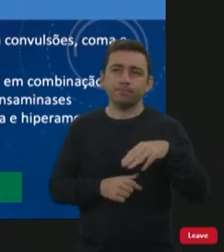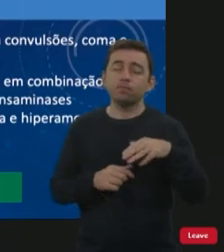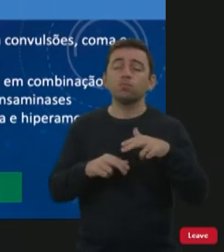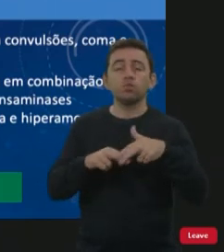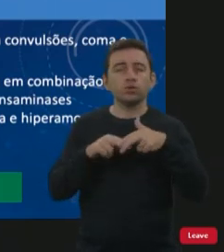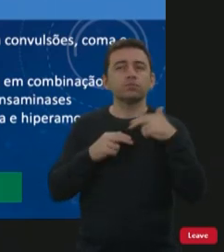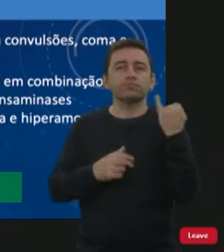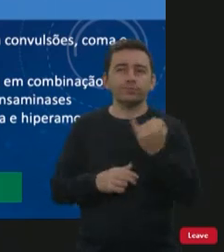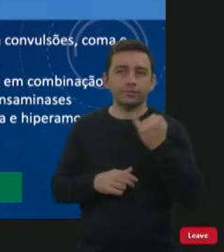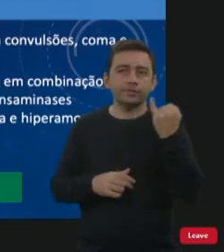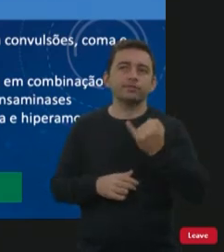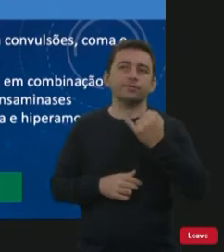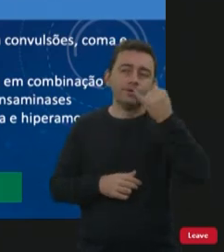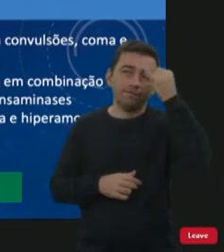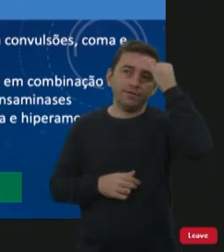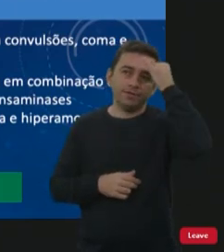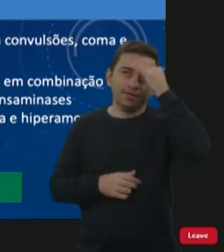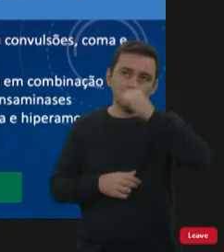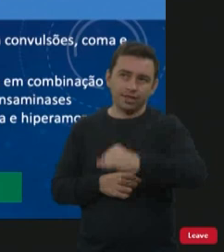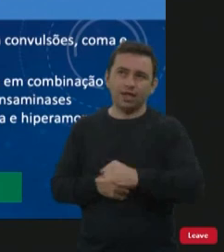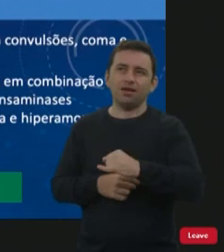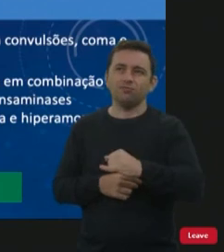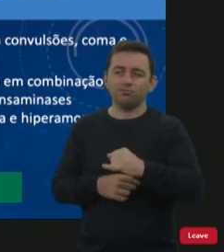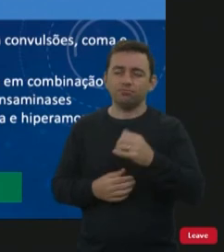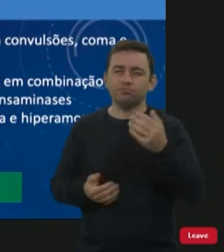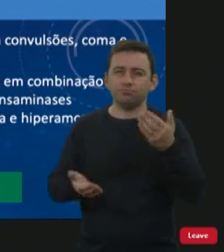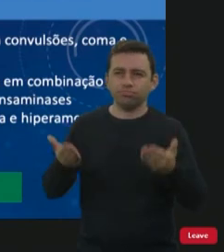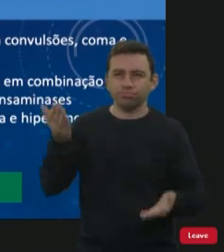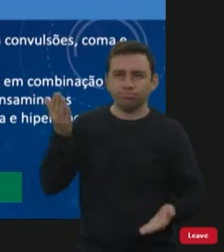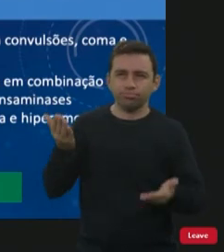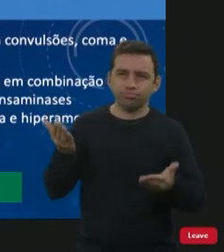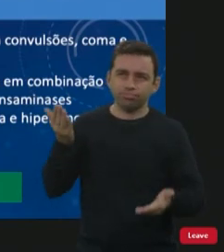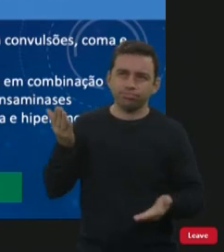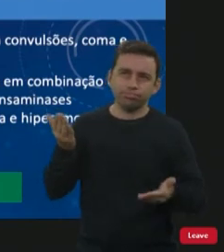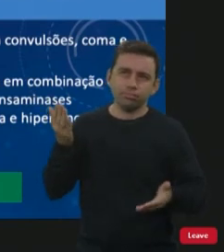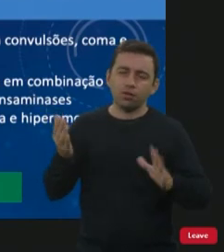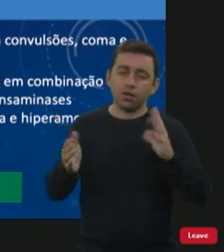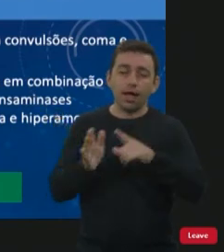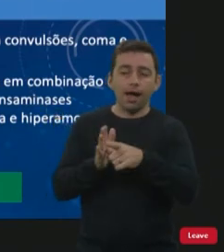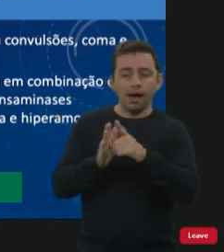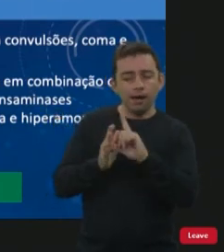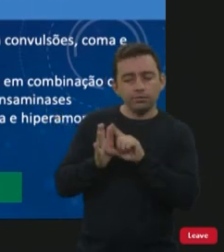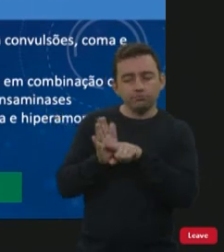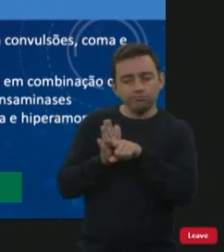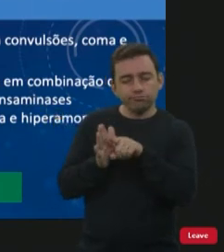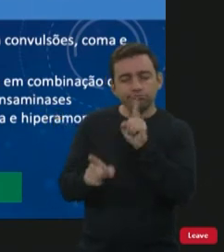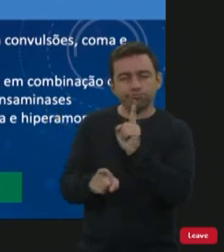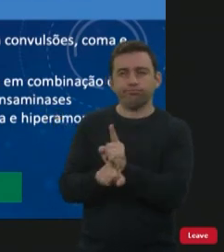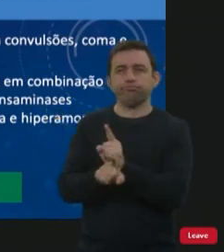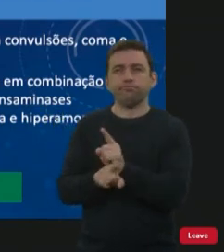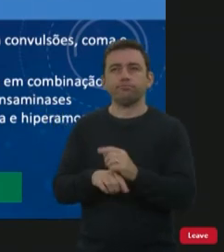importante a gente evitar essa descompensação através de diagnóstico precoce e tratamento, tá?